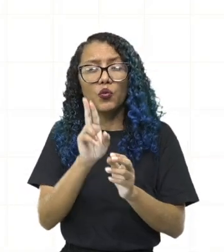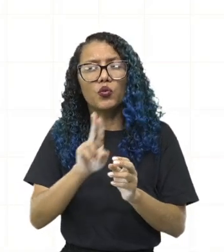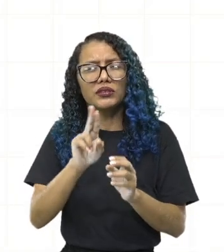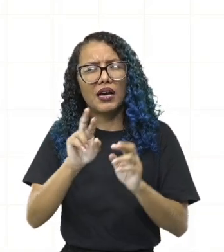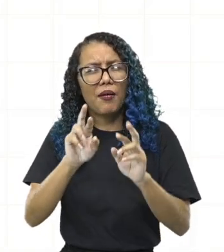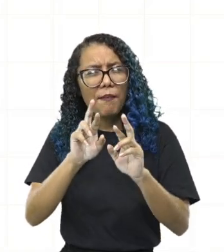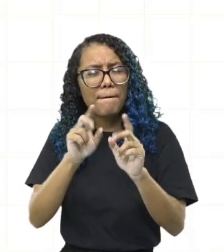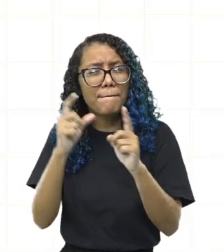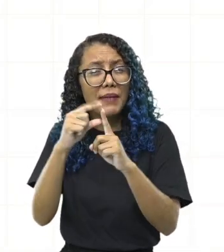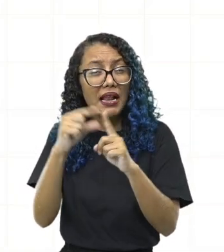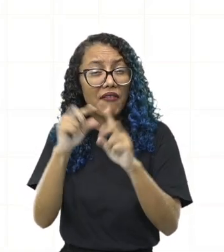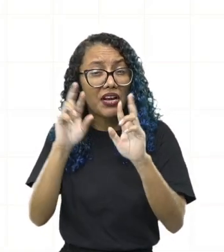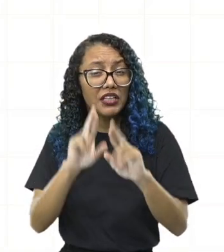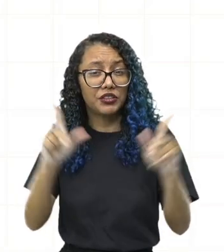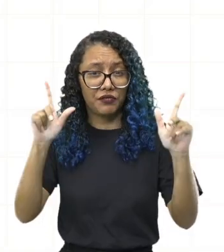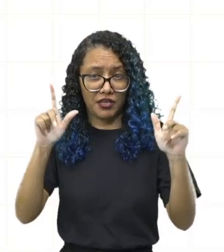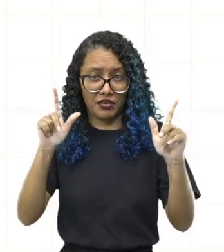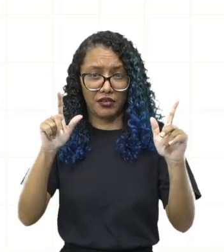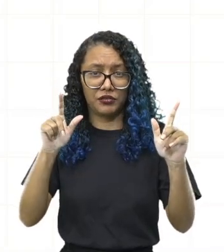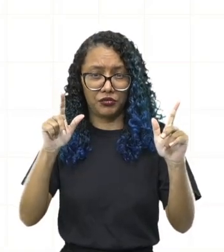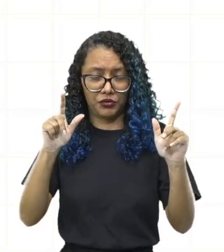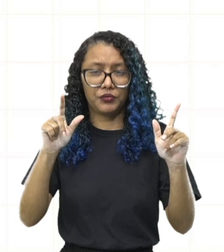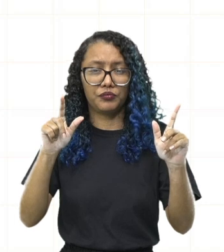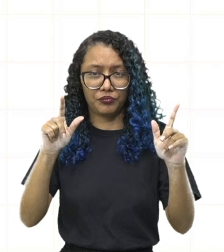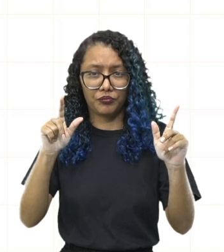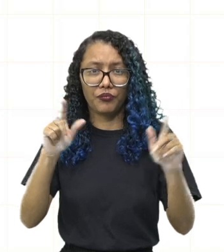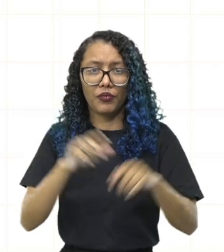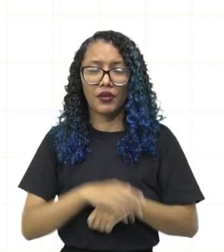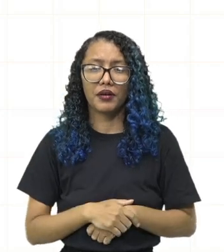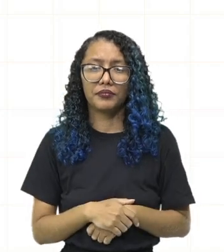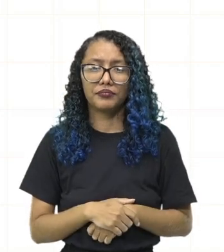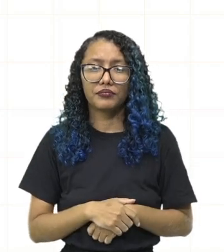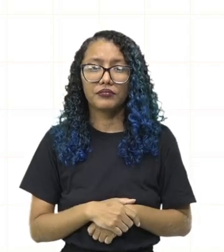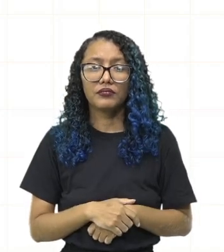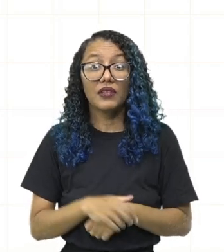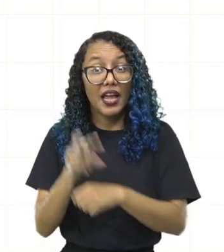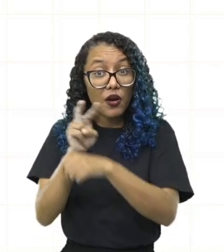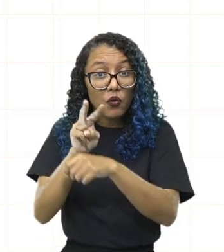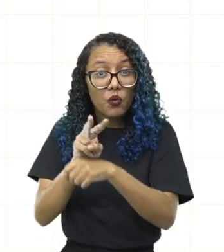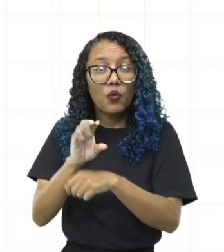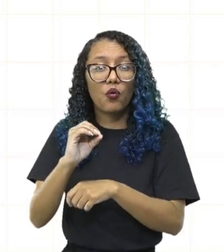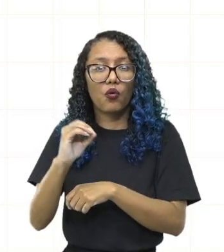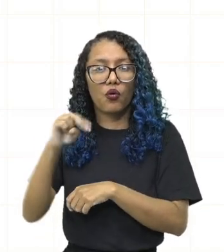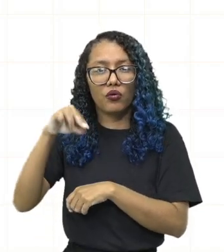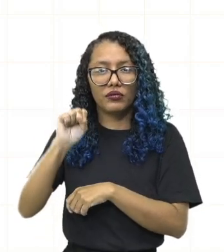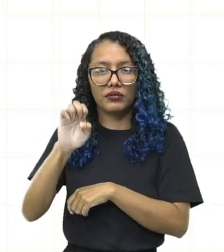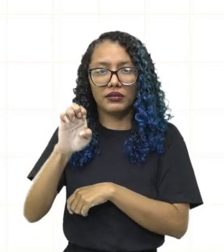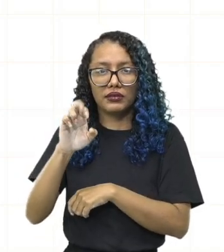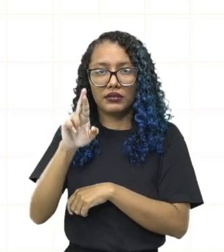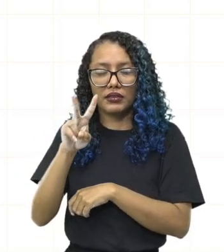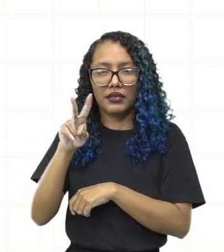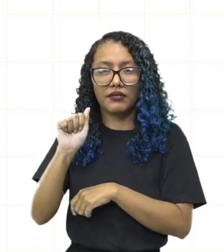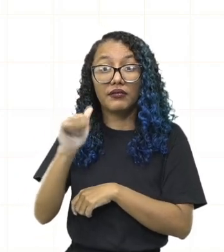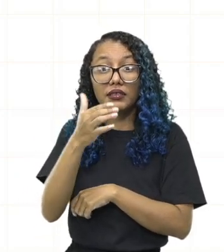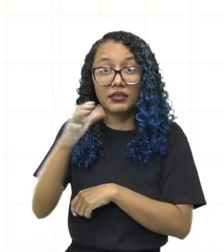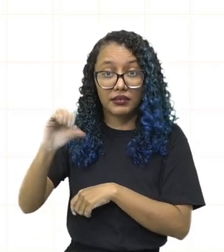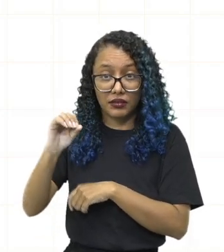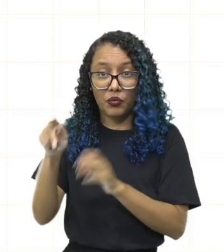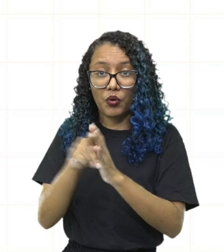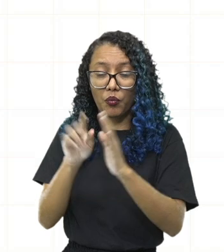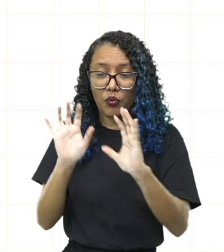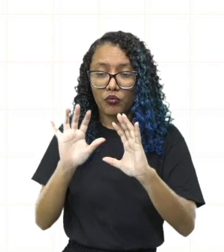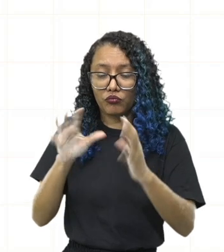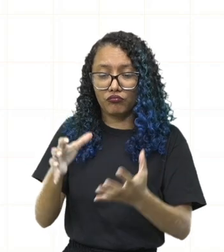diferente dessas unidades, do ecossistema natural de relevância regional ou também ali